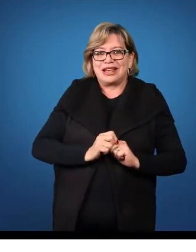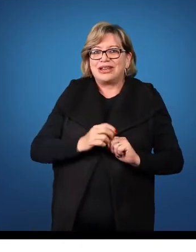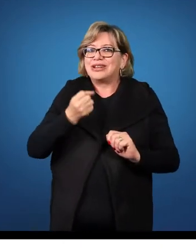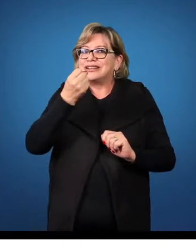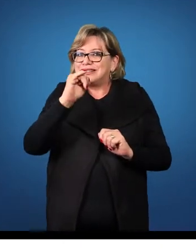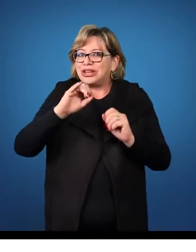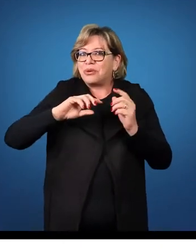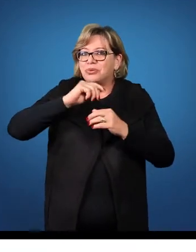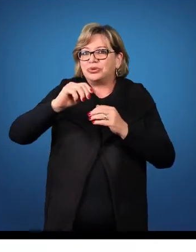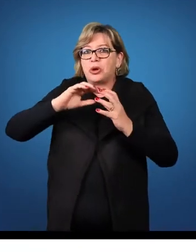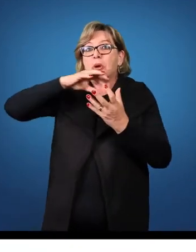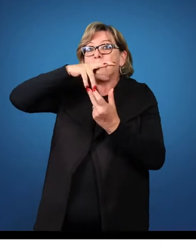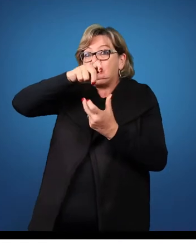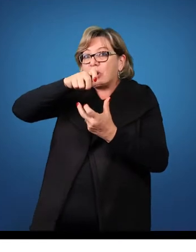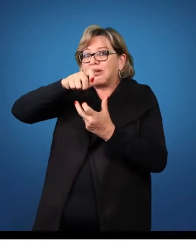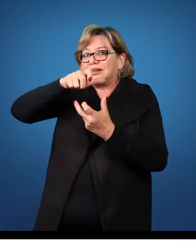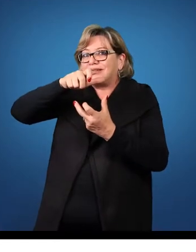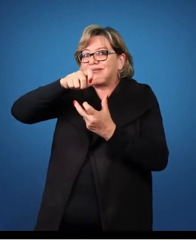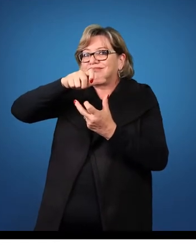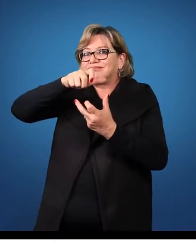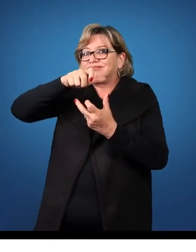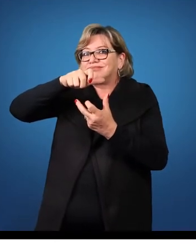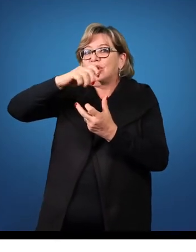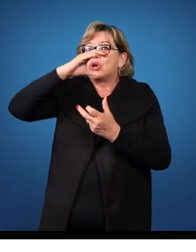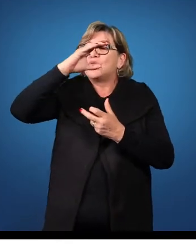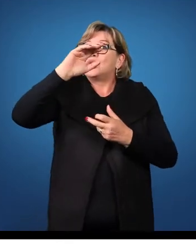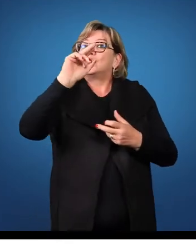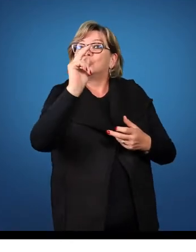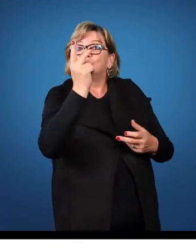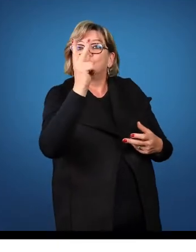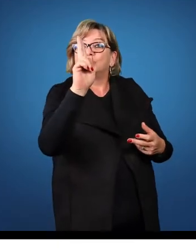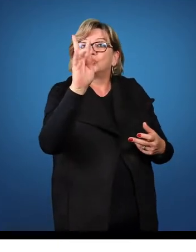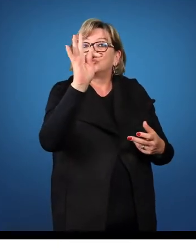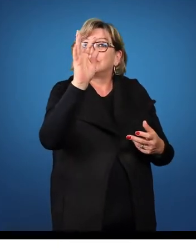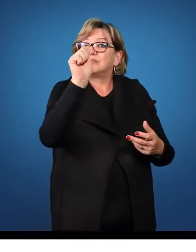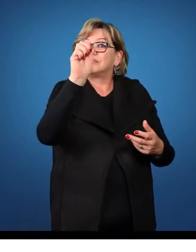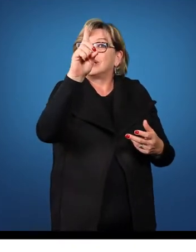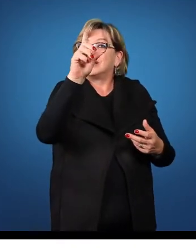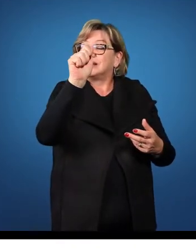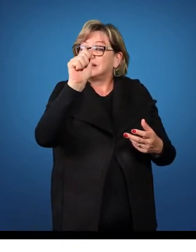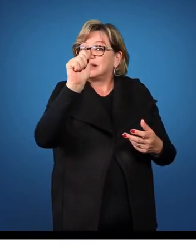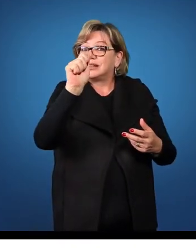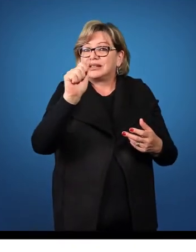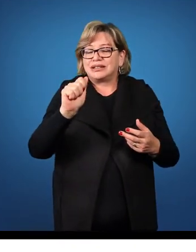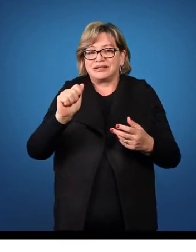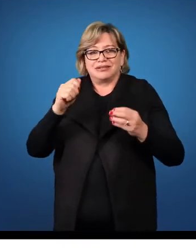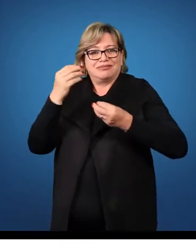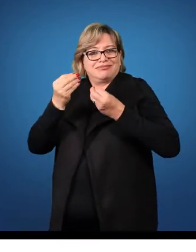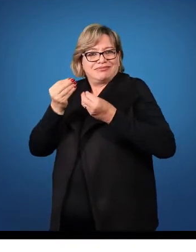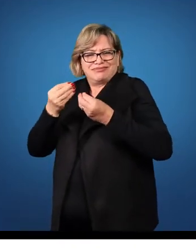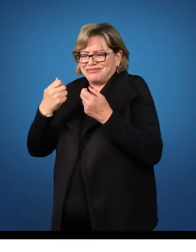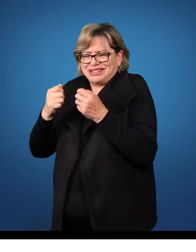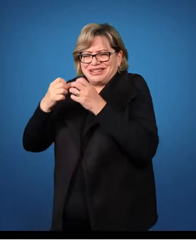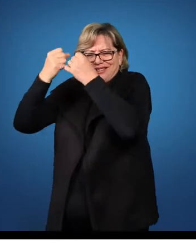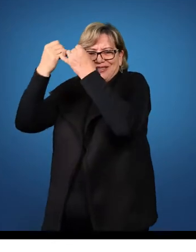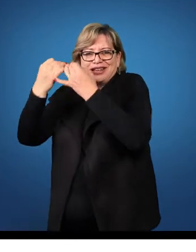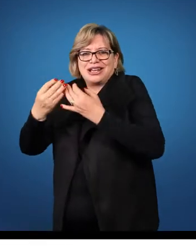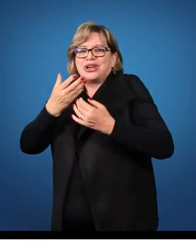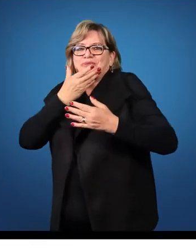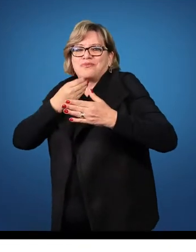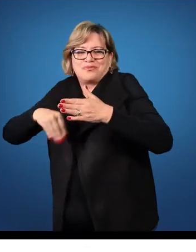bola foi chutada, observe que já não há tanta necessidade de eu dizer pelo menino, ou seja,